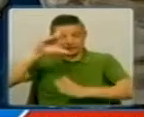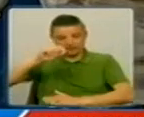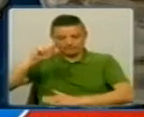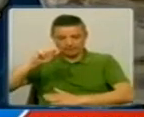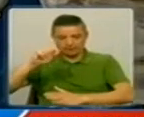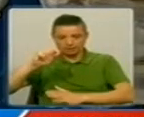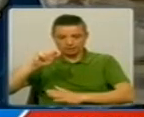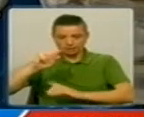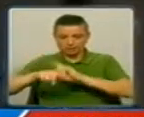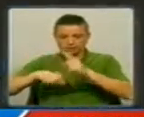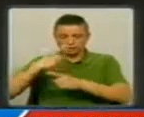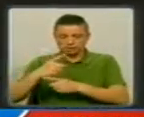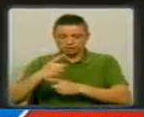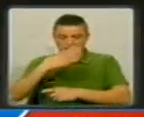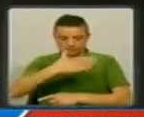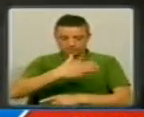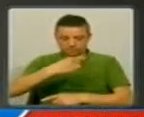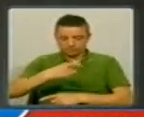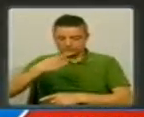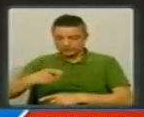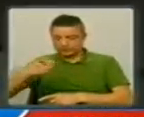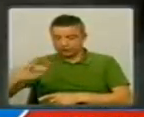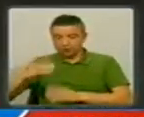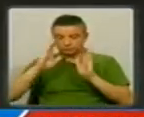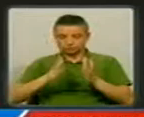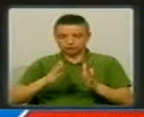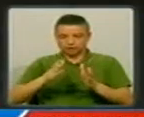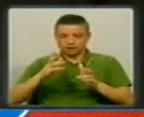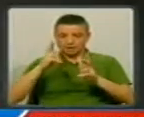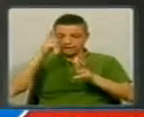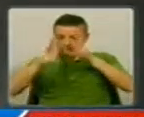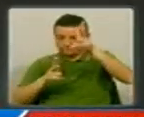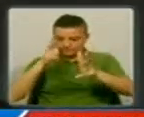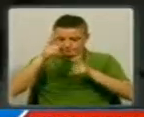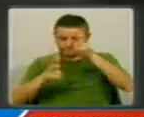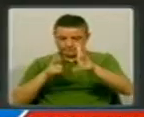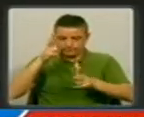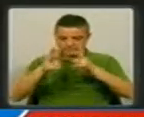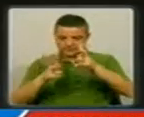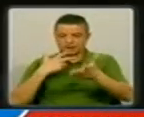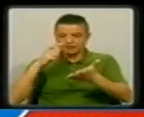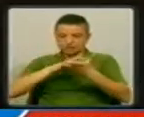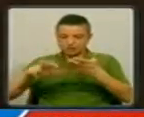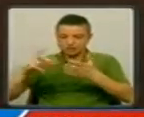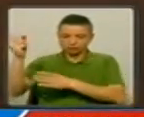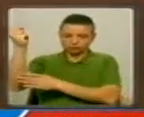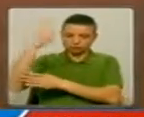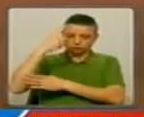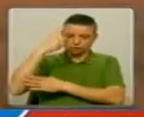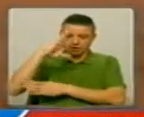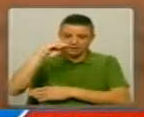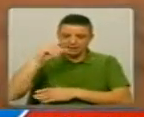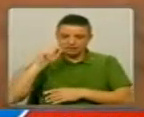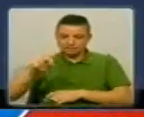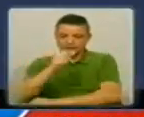que já em 1999 uma destas fábricas de energia solar abasteceu cerca de 10 mil